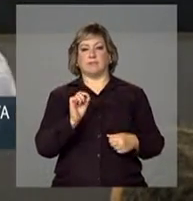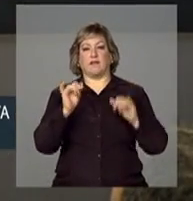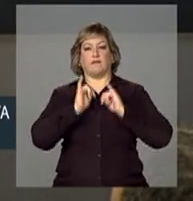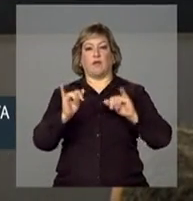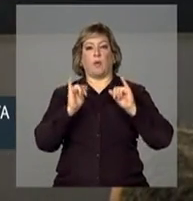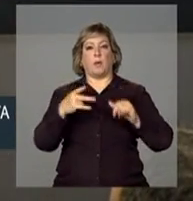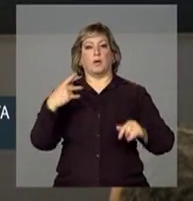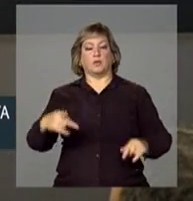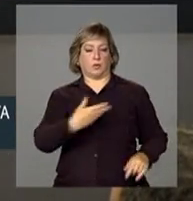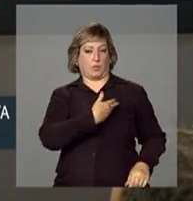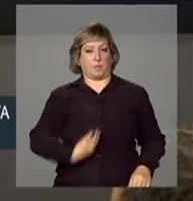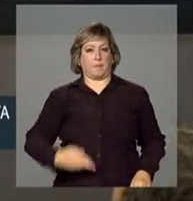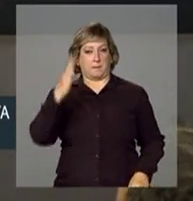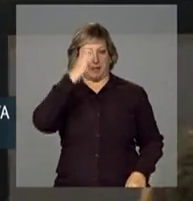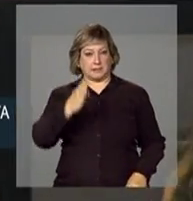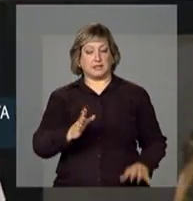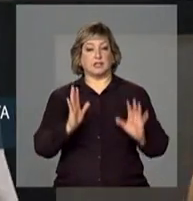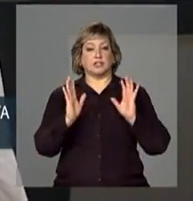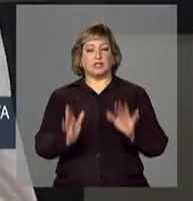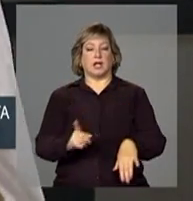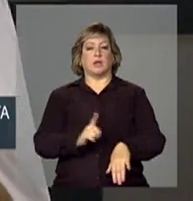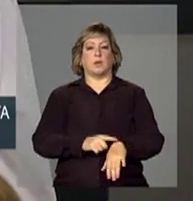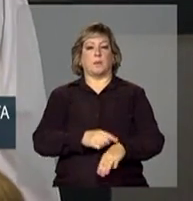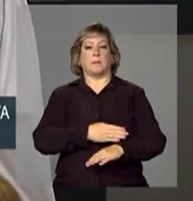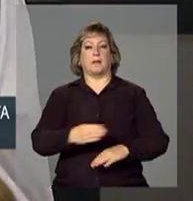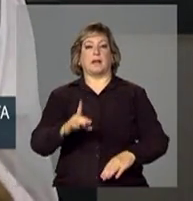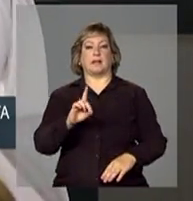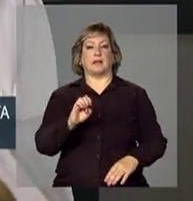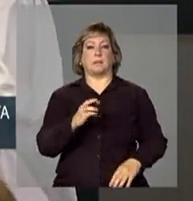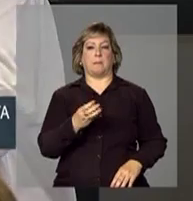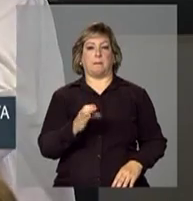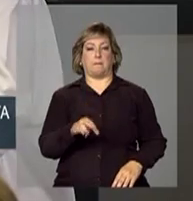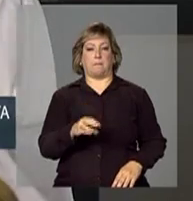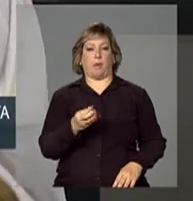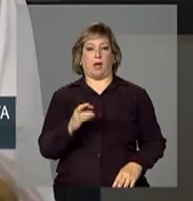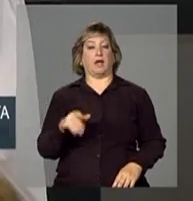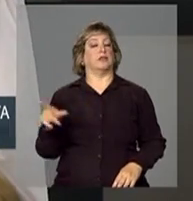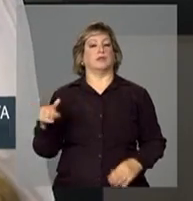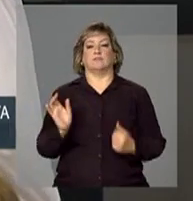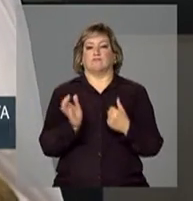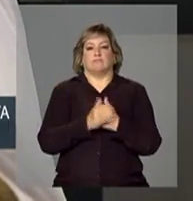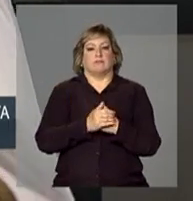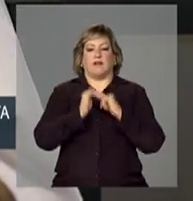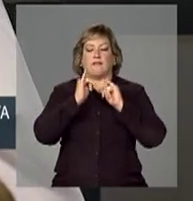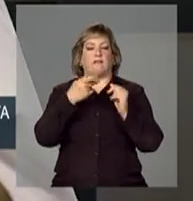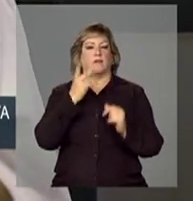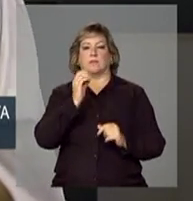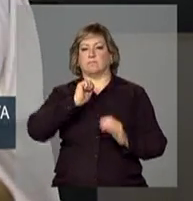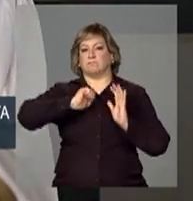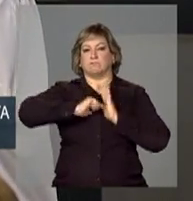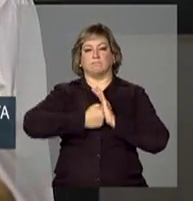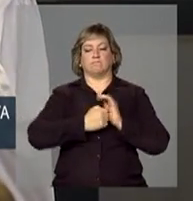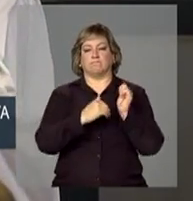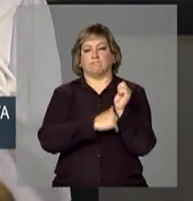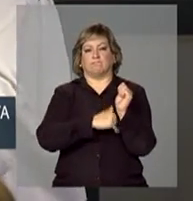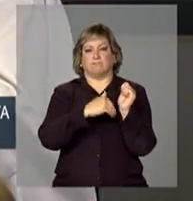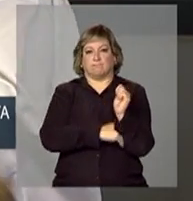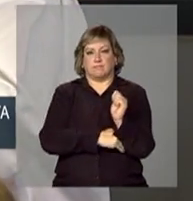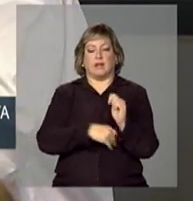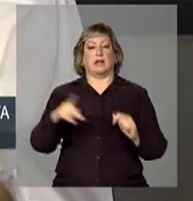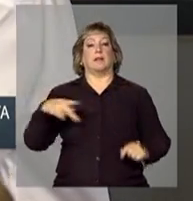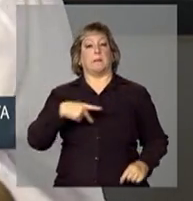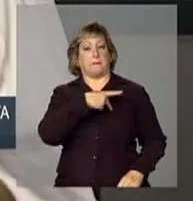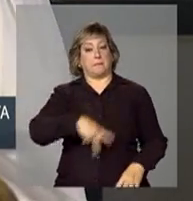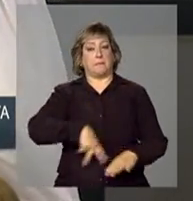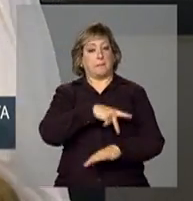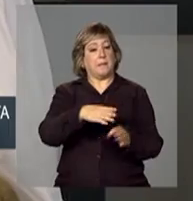Estado brasileiro já no período democrático, e ela ocultou essas informações da Presidência da República, do Ministério